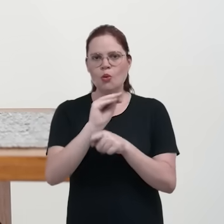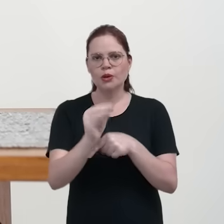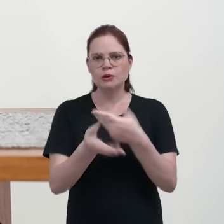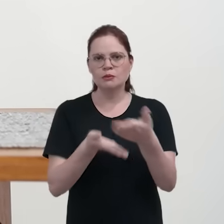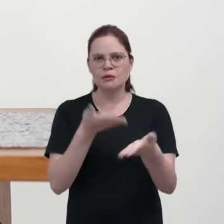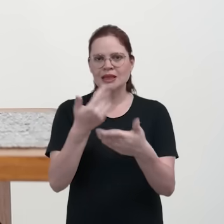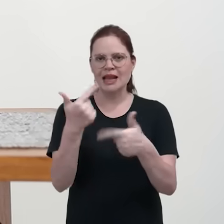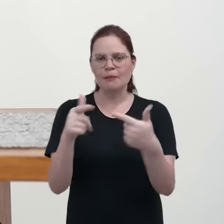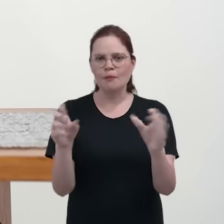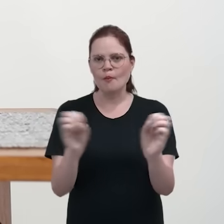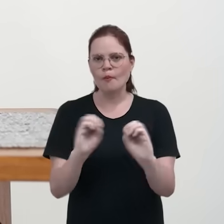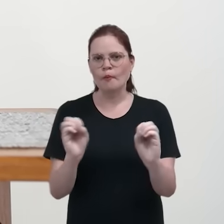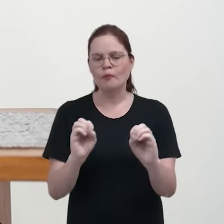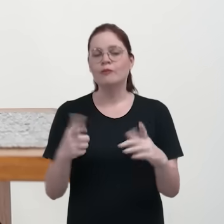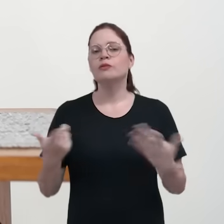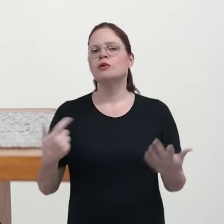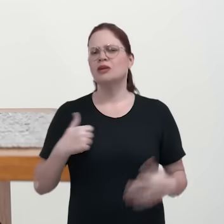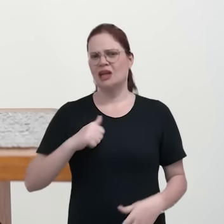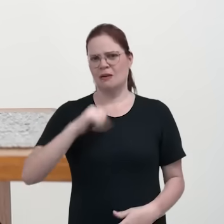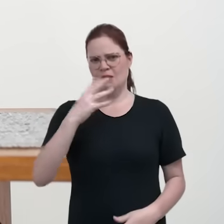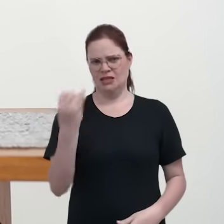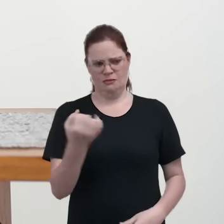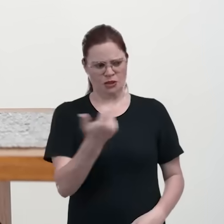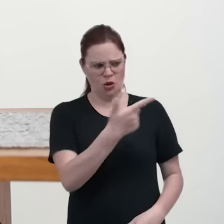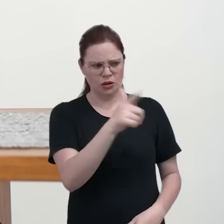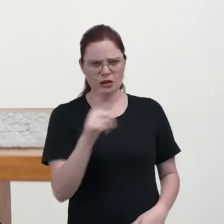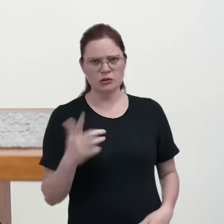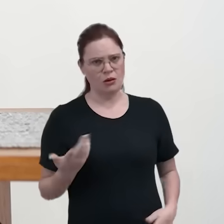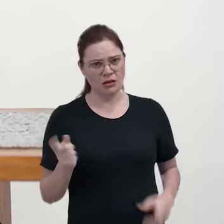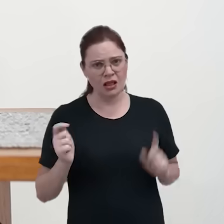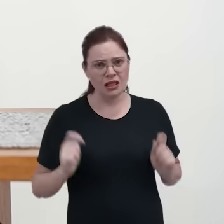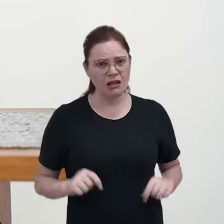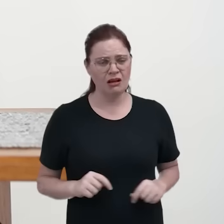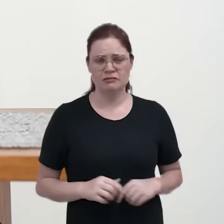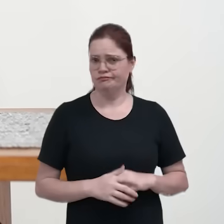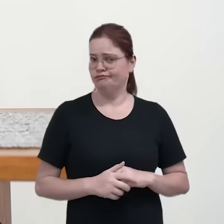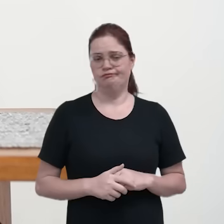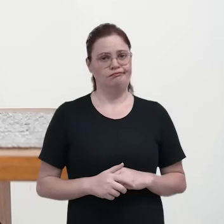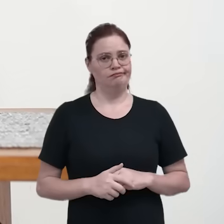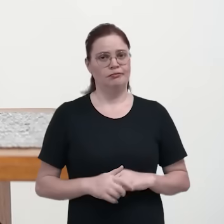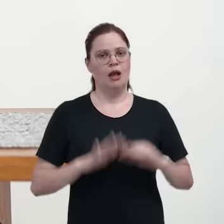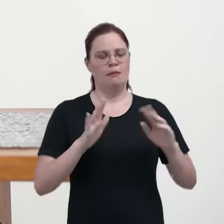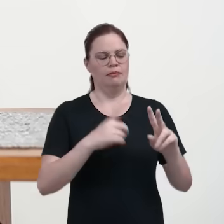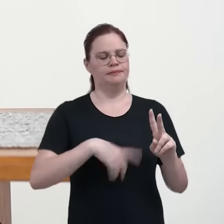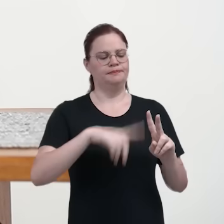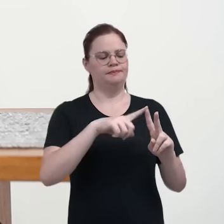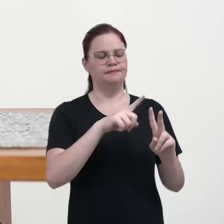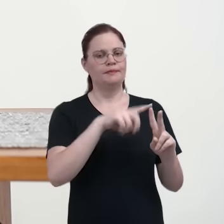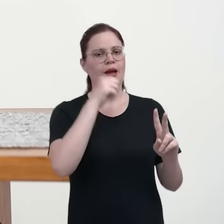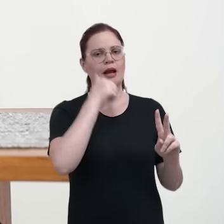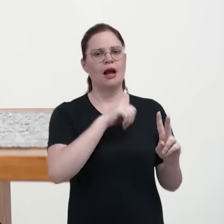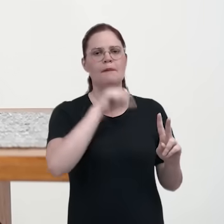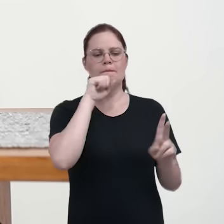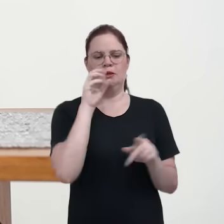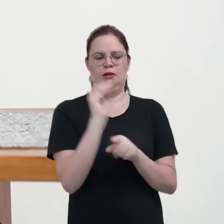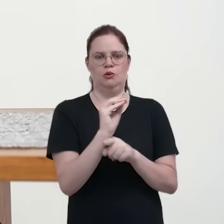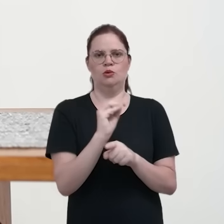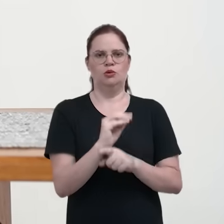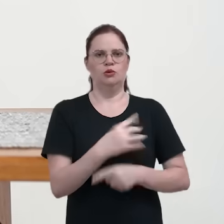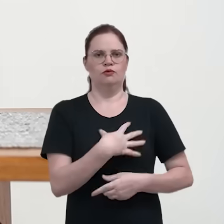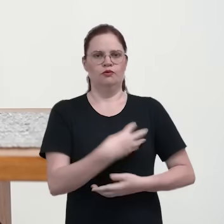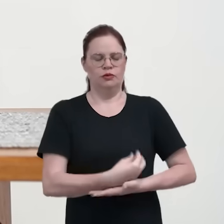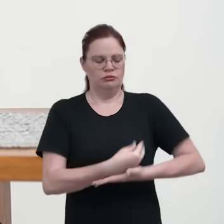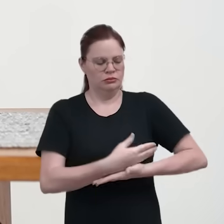o que é mais importante para nós? Sobrou o quê? Mas havia, por outro lado, uma mãe